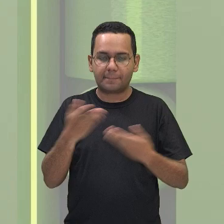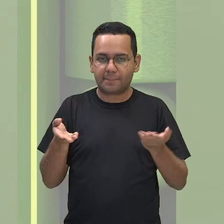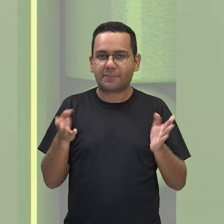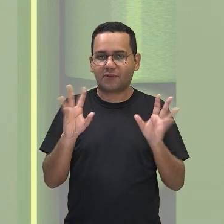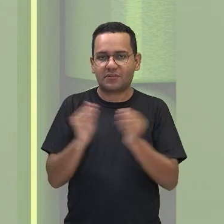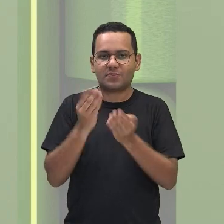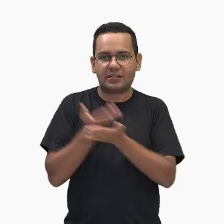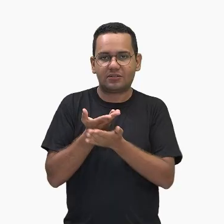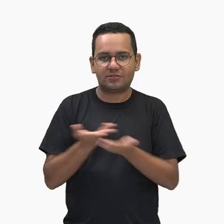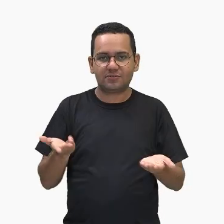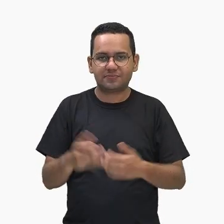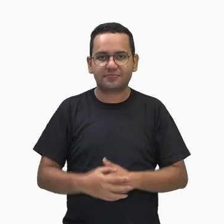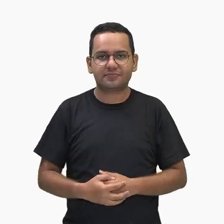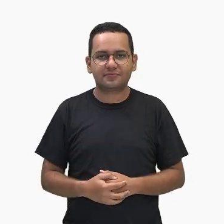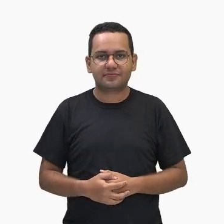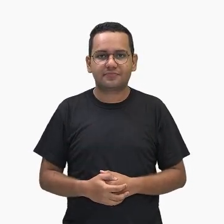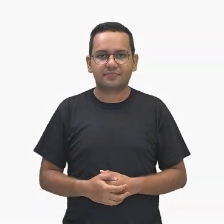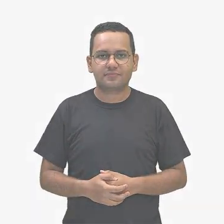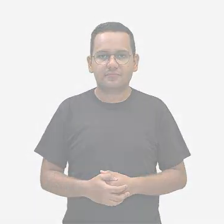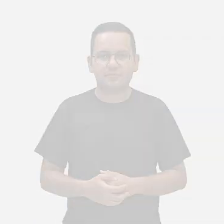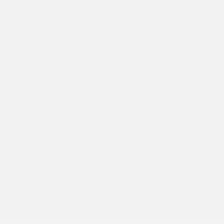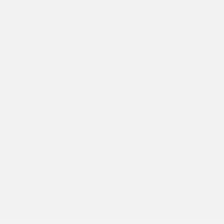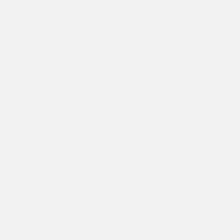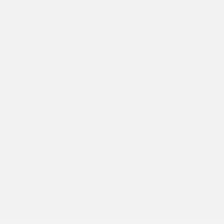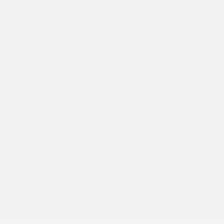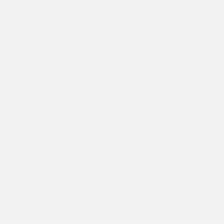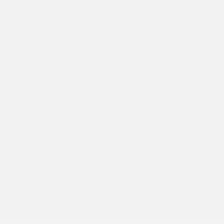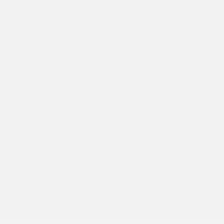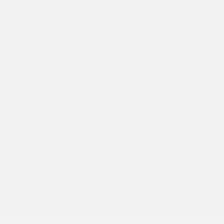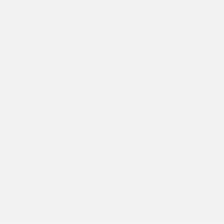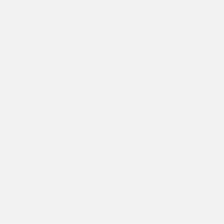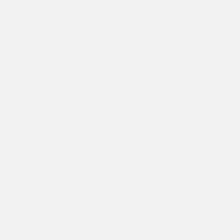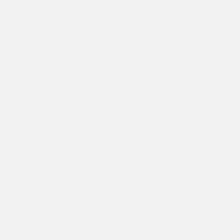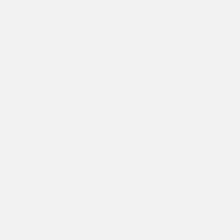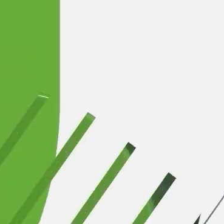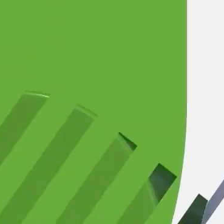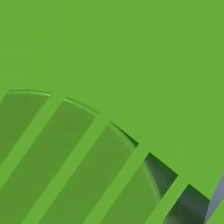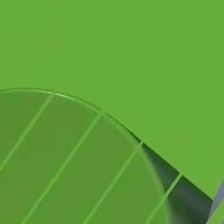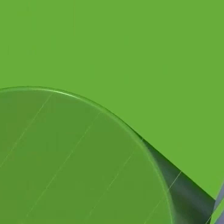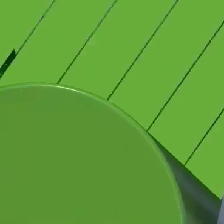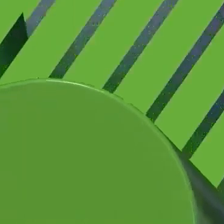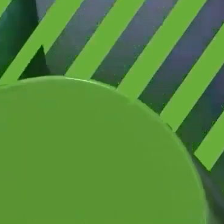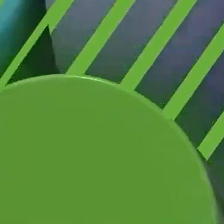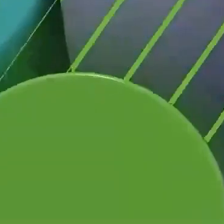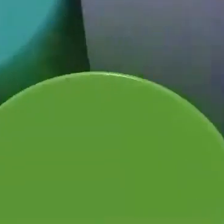aula de hoje.